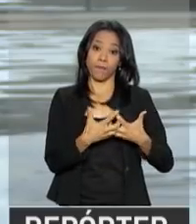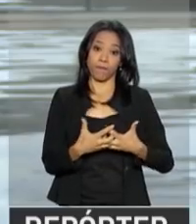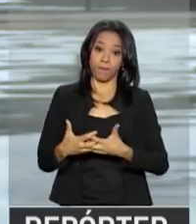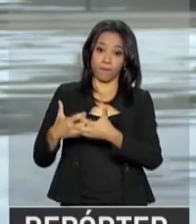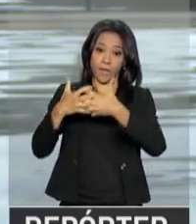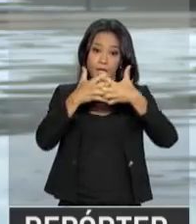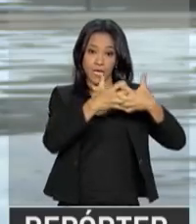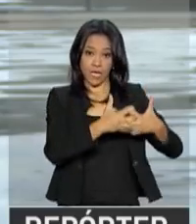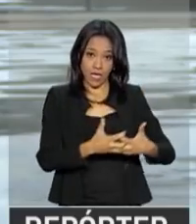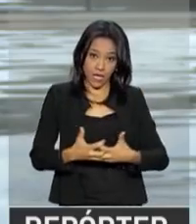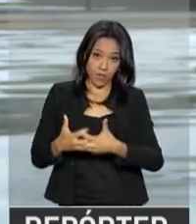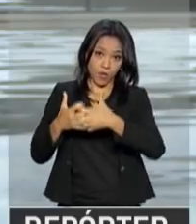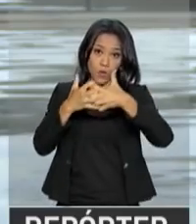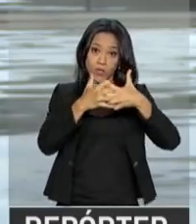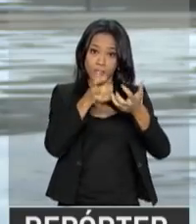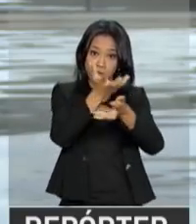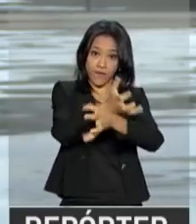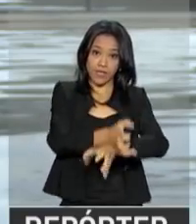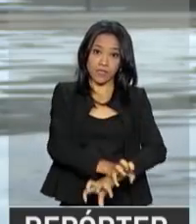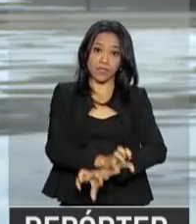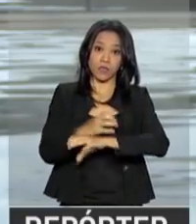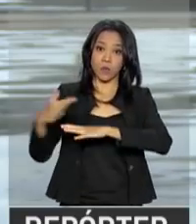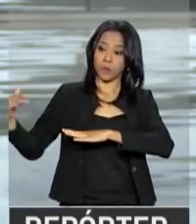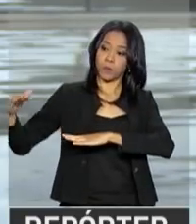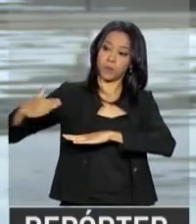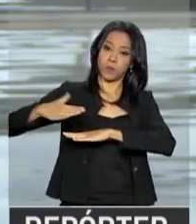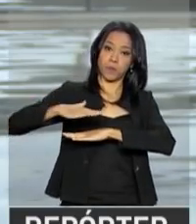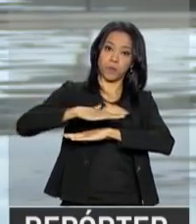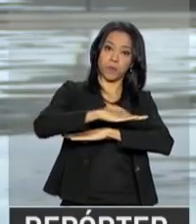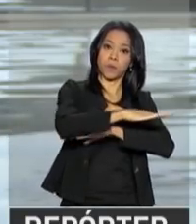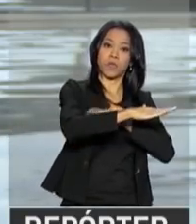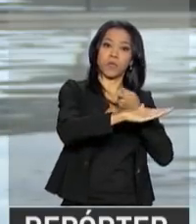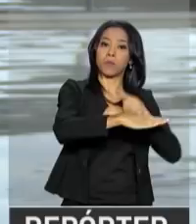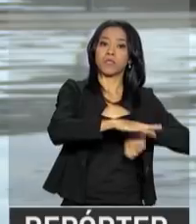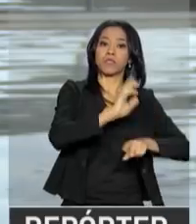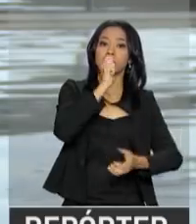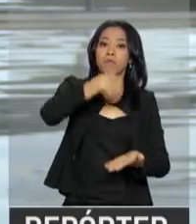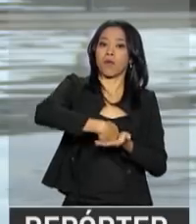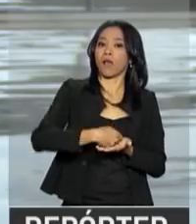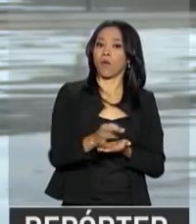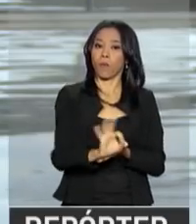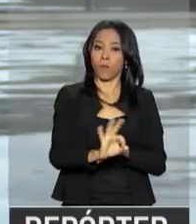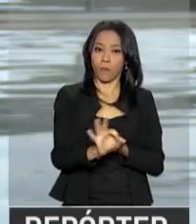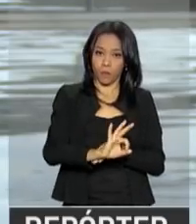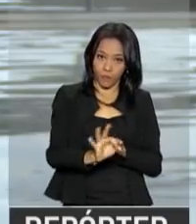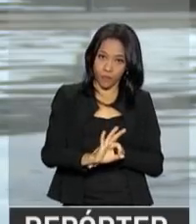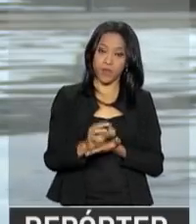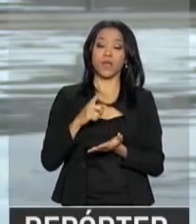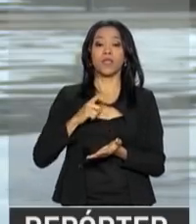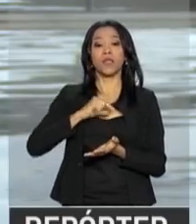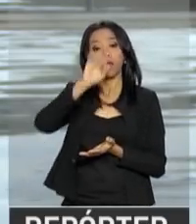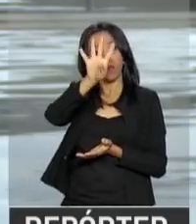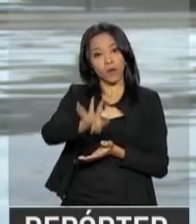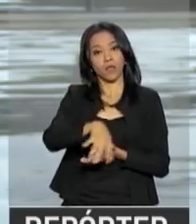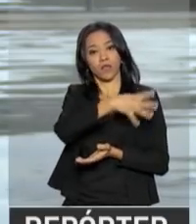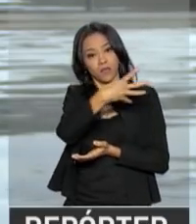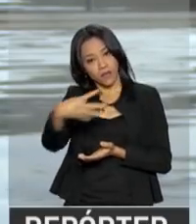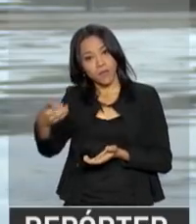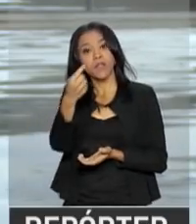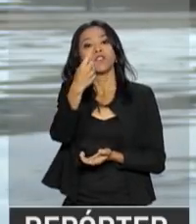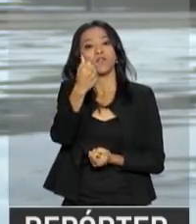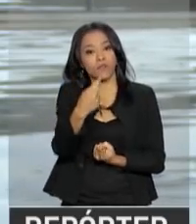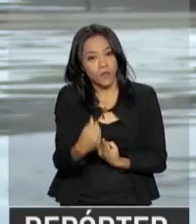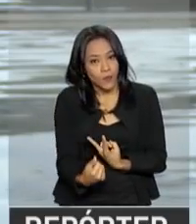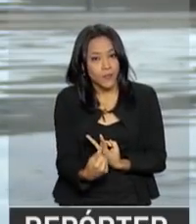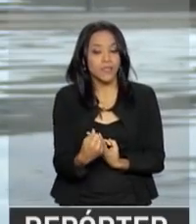levantados no caso os caminhoneiros não teriam que pagar e uma tabela mínima uma tabela de valor mínimo dos fretes é esse projeto de lei ele